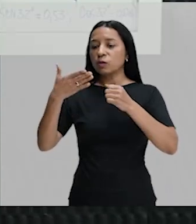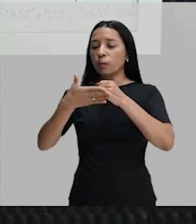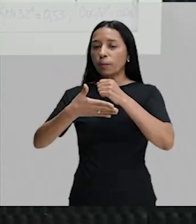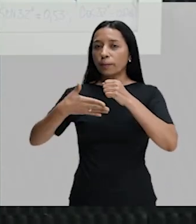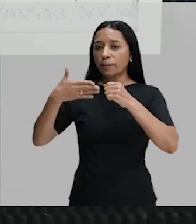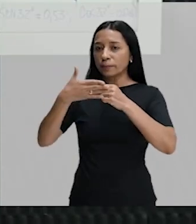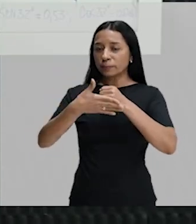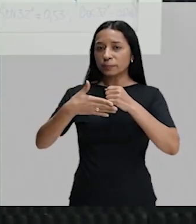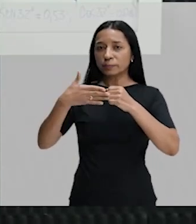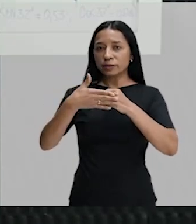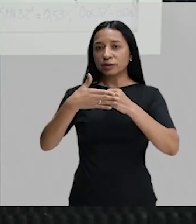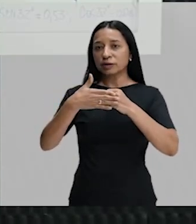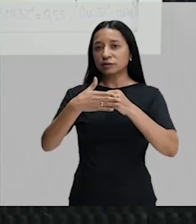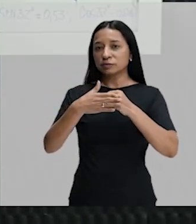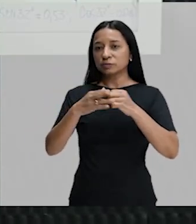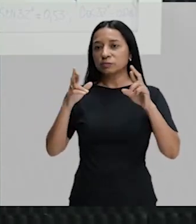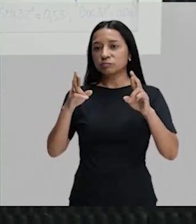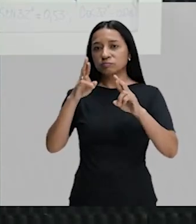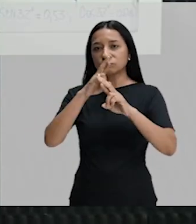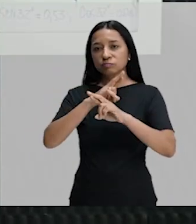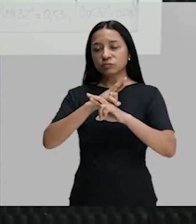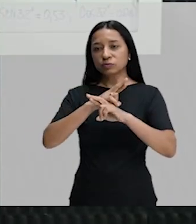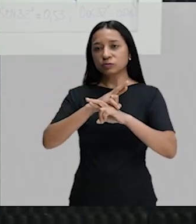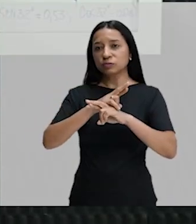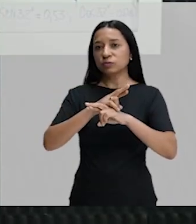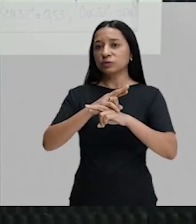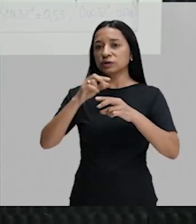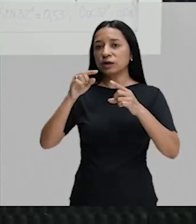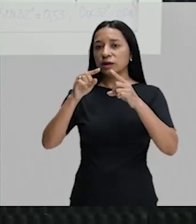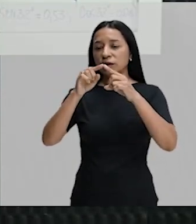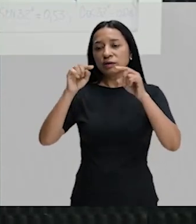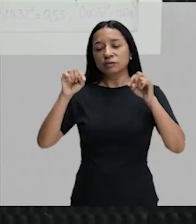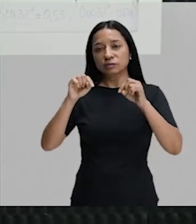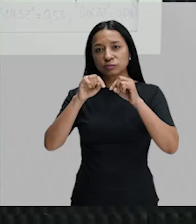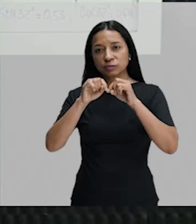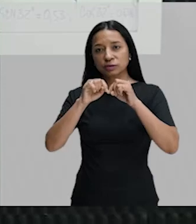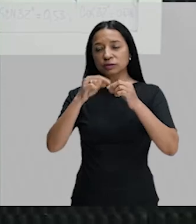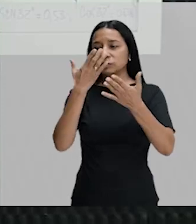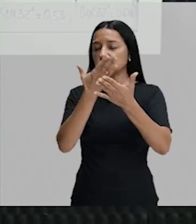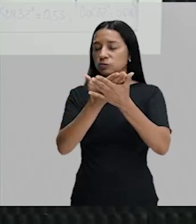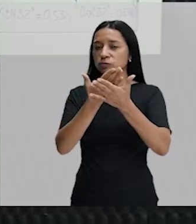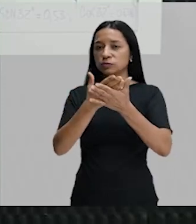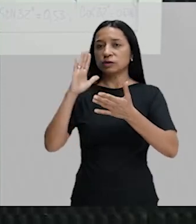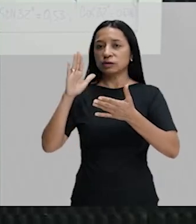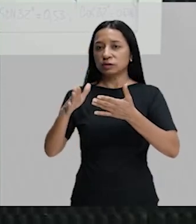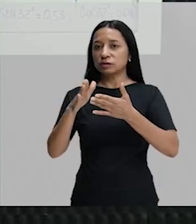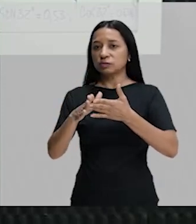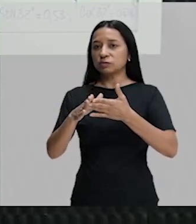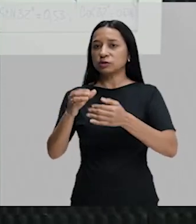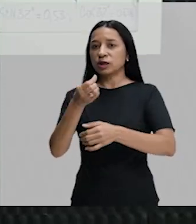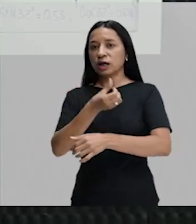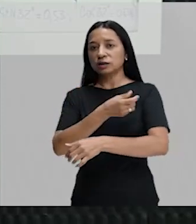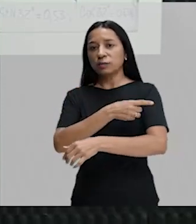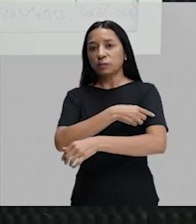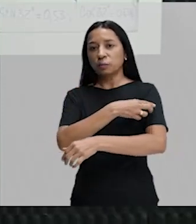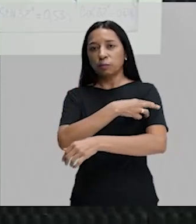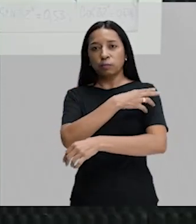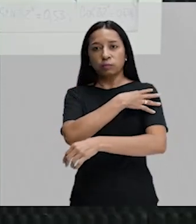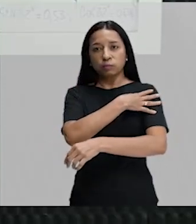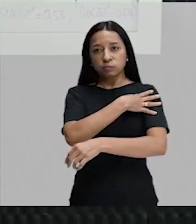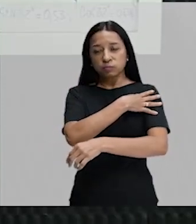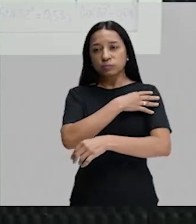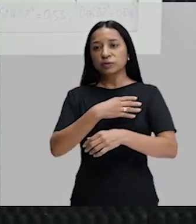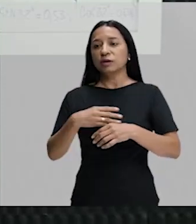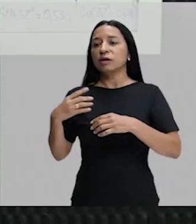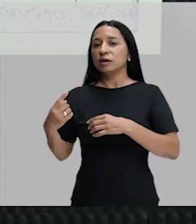elementar, que é a parte das razões trigonométricas, que vocês inclusive já estudaram um pouco lá no ensino fundamental, mas a gente vai retomar esse